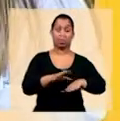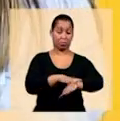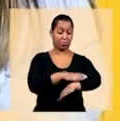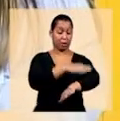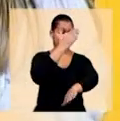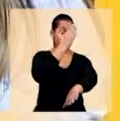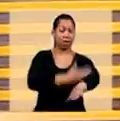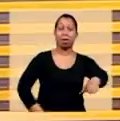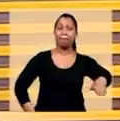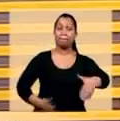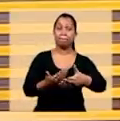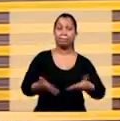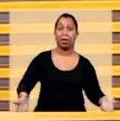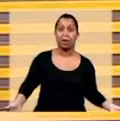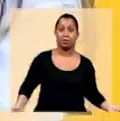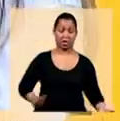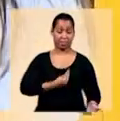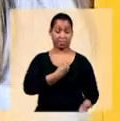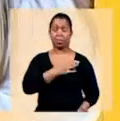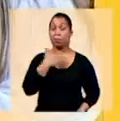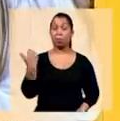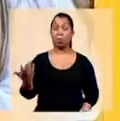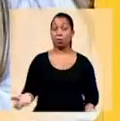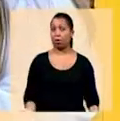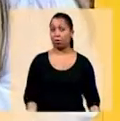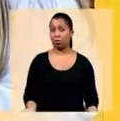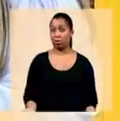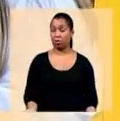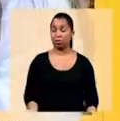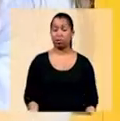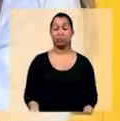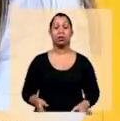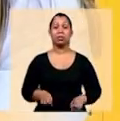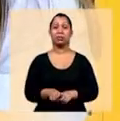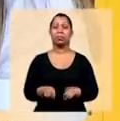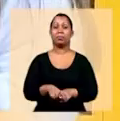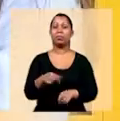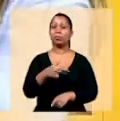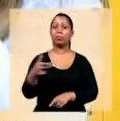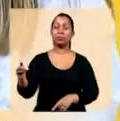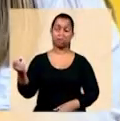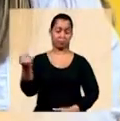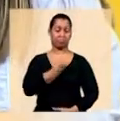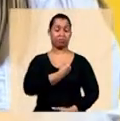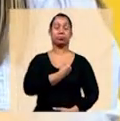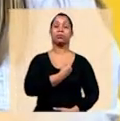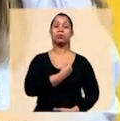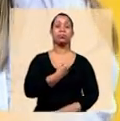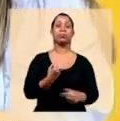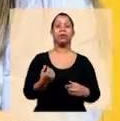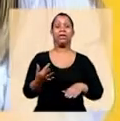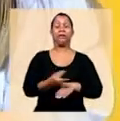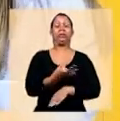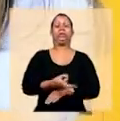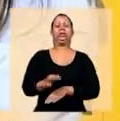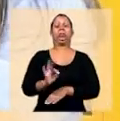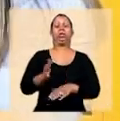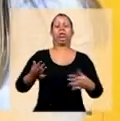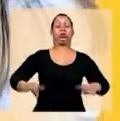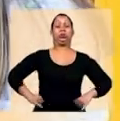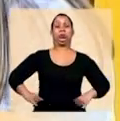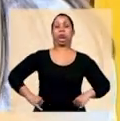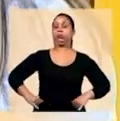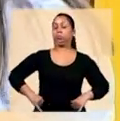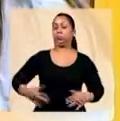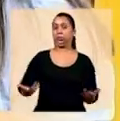meu braço numa máquina, eu perco a vida, não é? Ou quando não, muitos acabam tirando a própria vida, porque não suportam